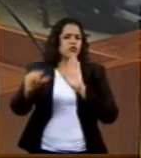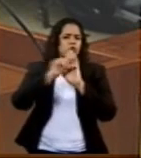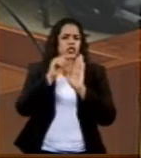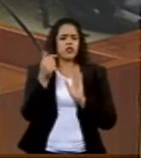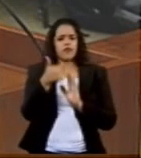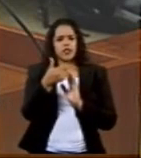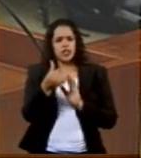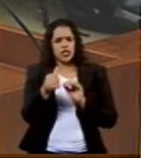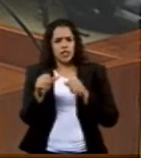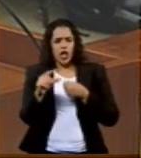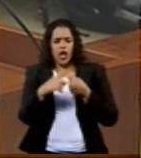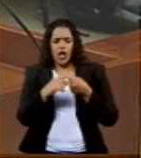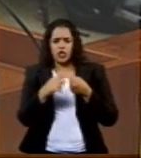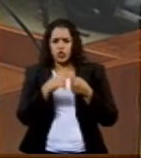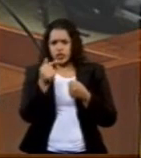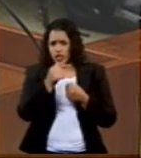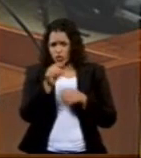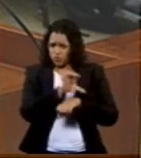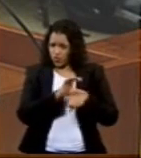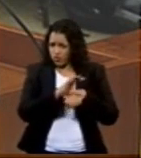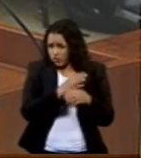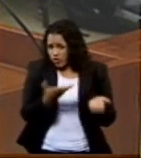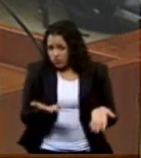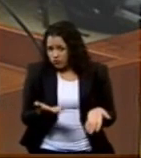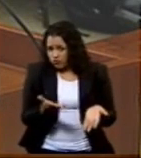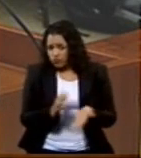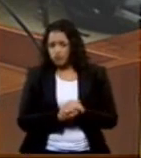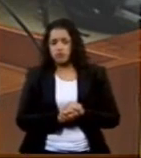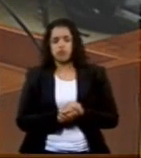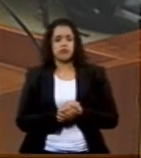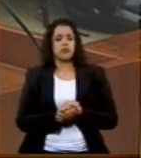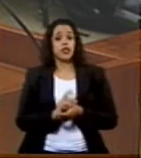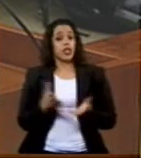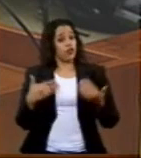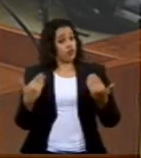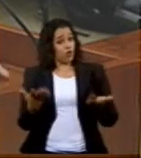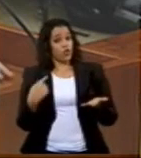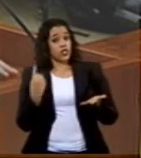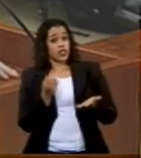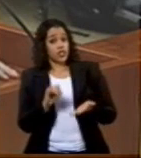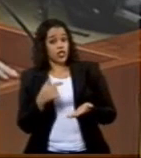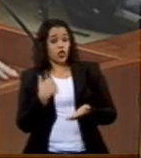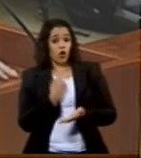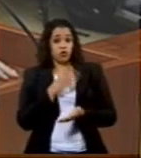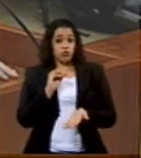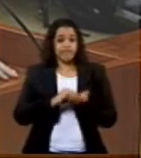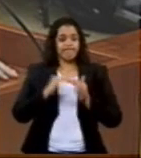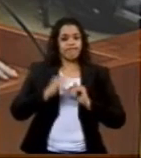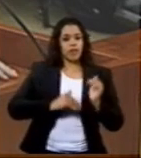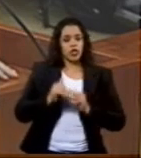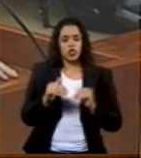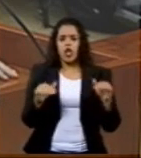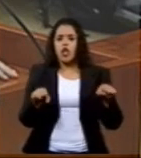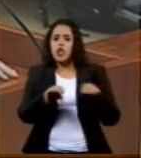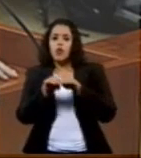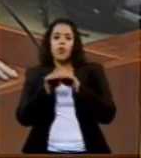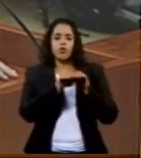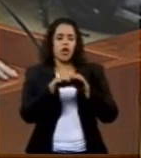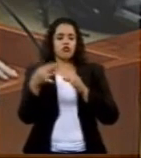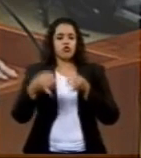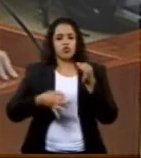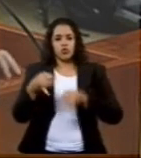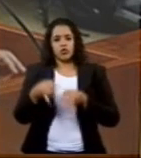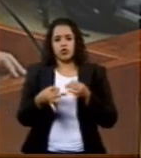artigo 7º da nossa Constituição Federal. Logo, se aplicarmos aqui a igualdade jurídica